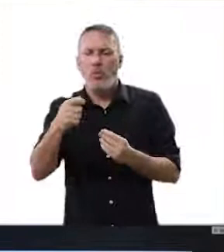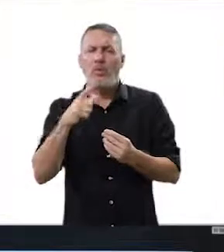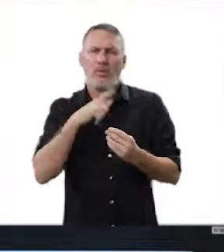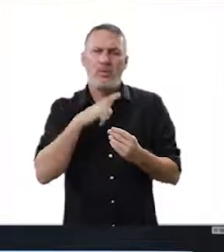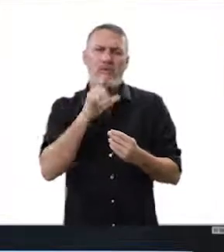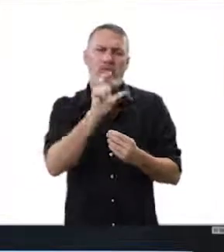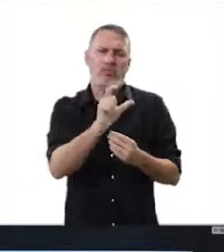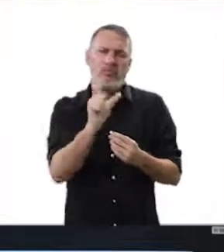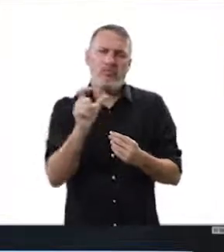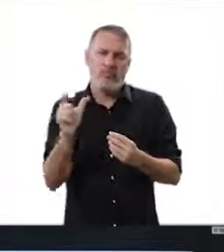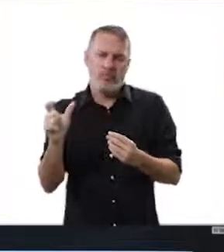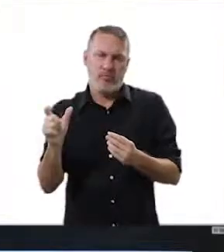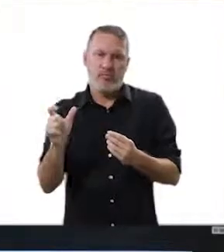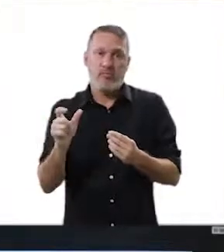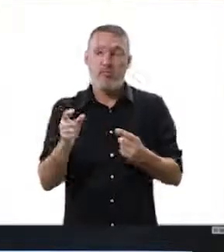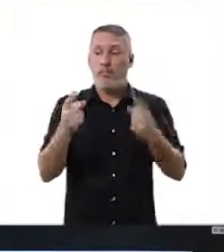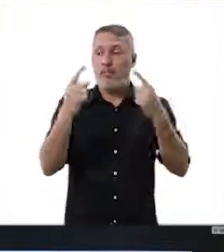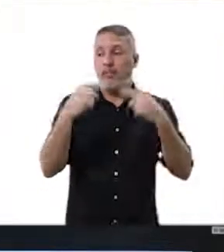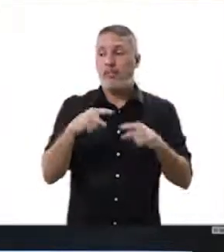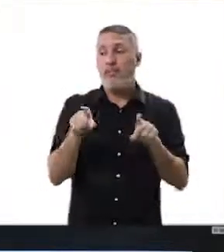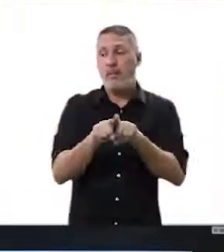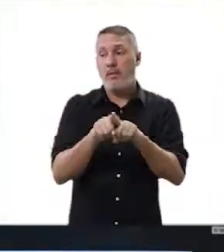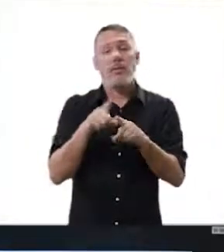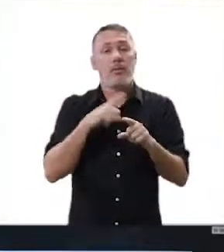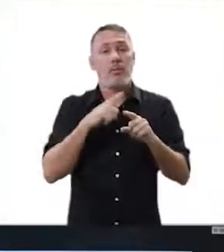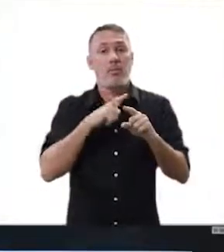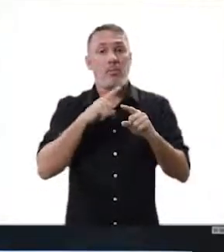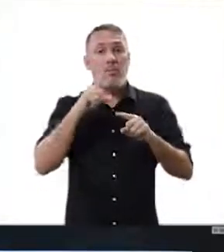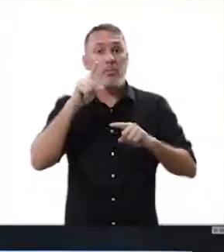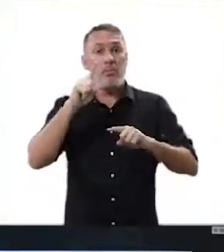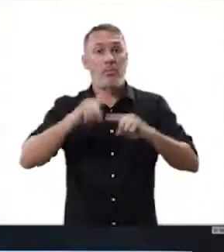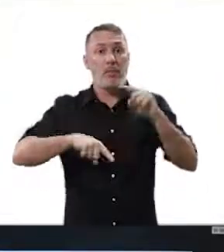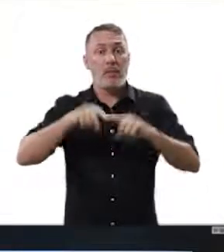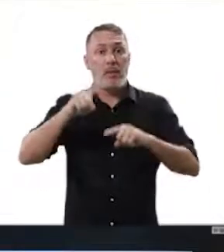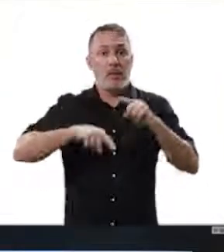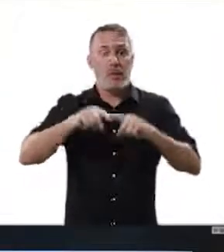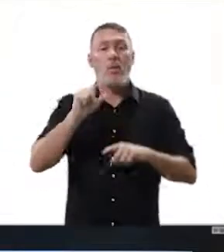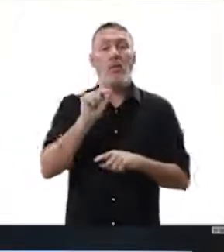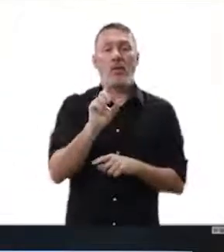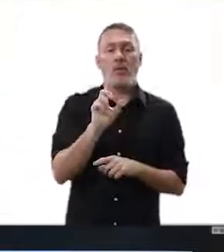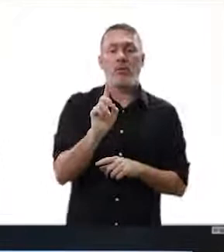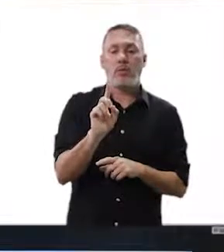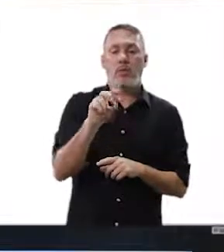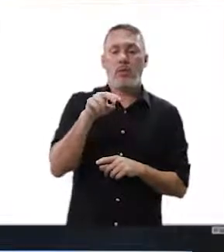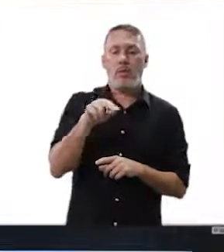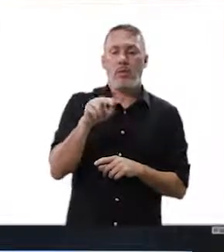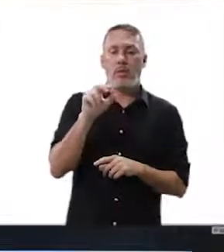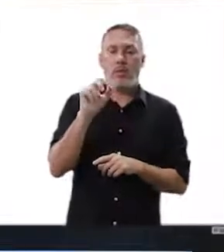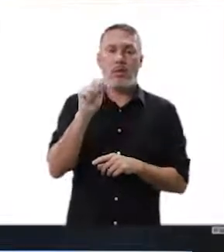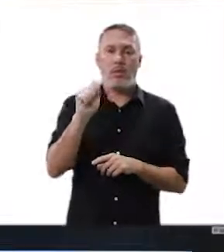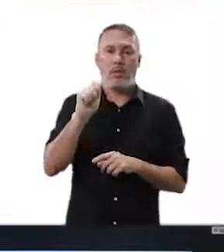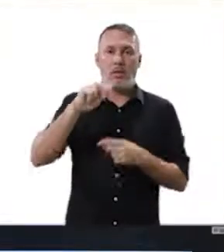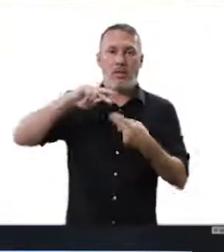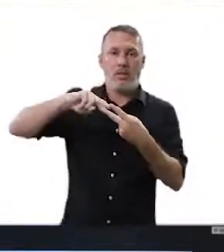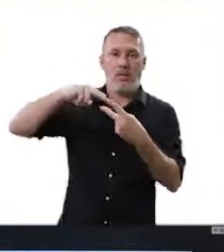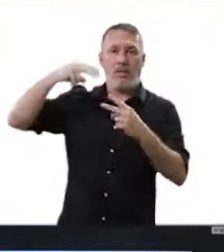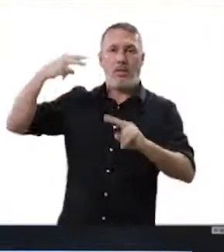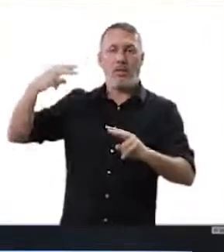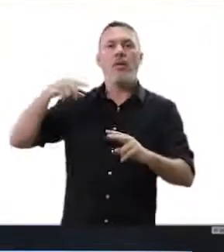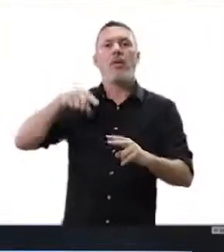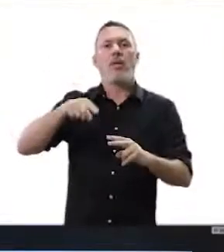caso será o DNA, que vai ser responsável pelo comando da célula. É ele que vai coordenar toda a produção